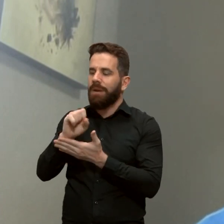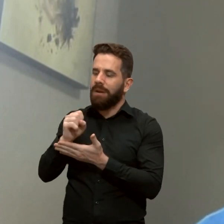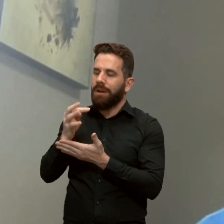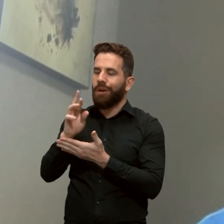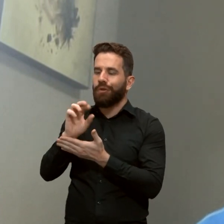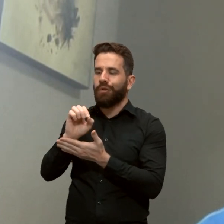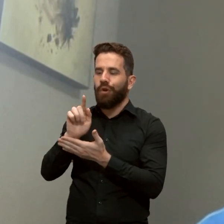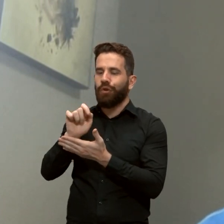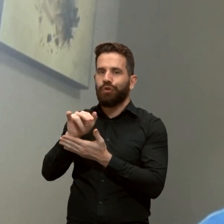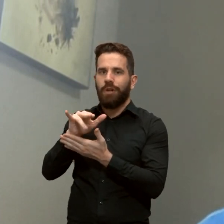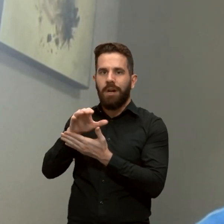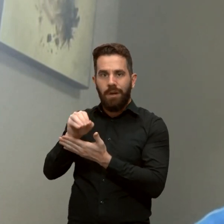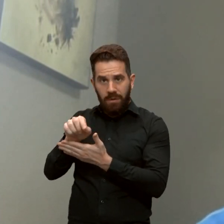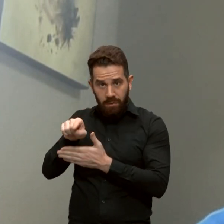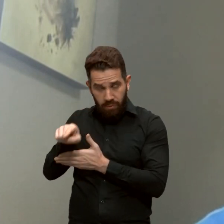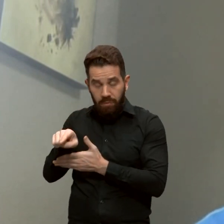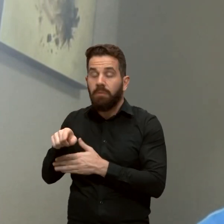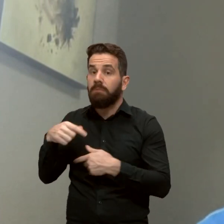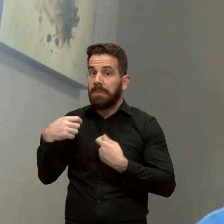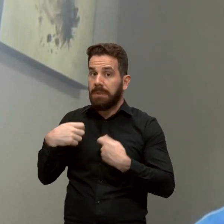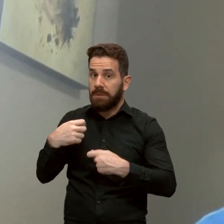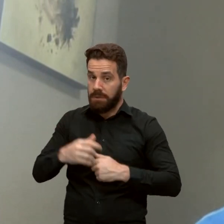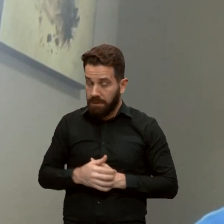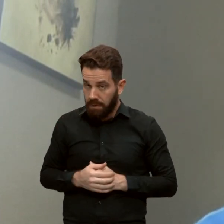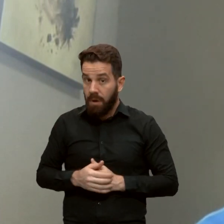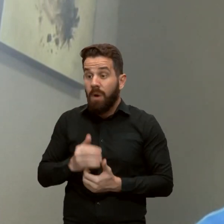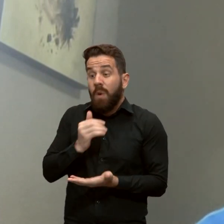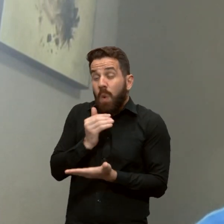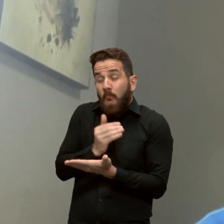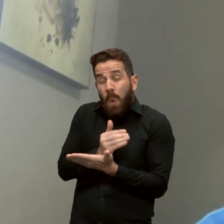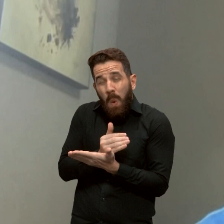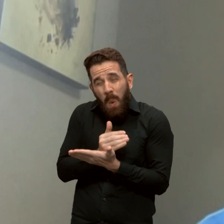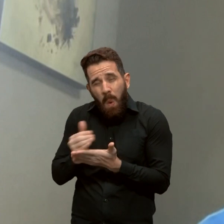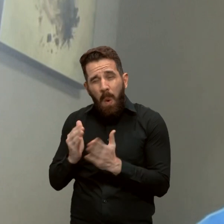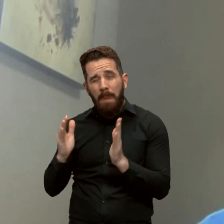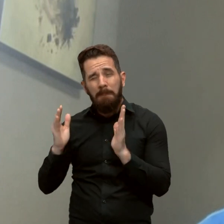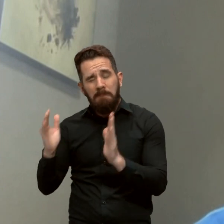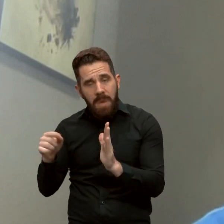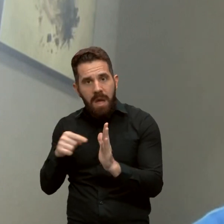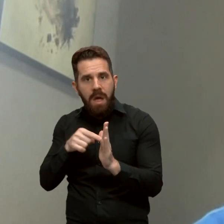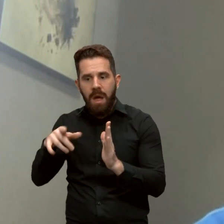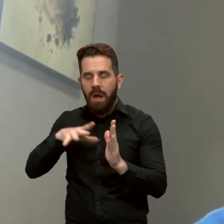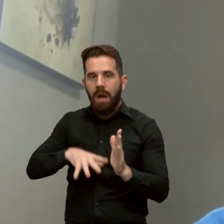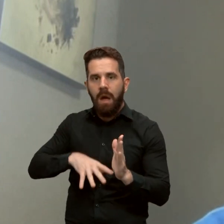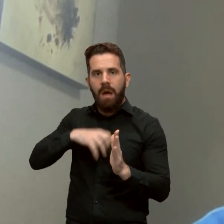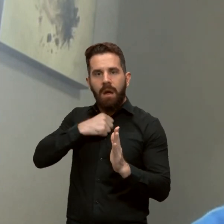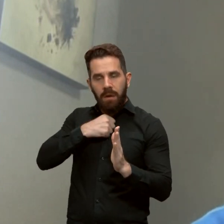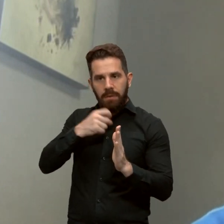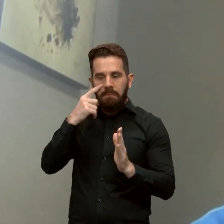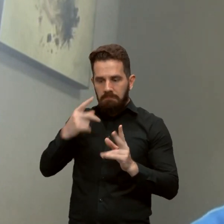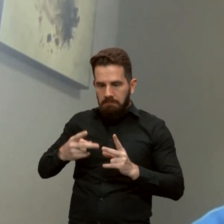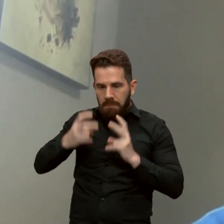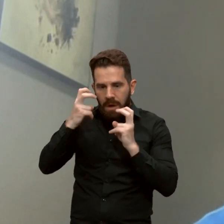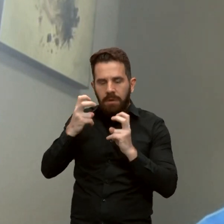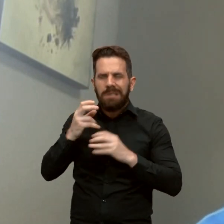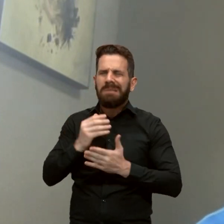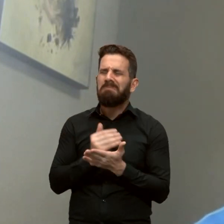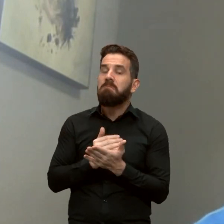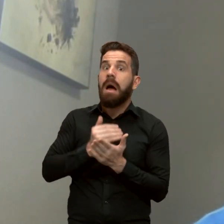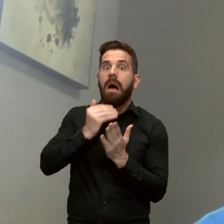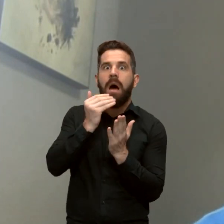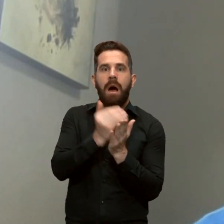produção de modo fisiológico, no início dessa fase de transição, que é quando os sintomas precoces são mais